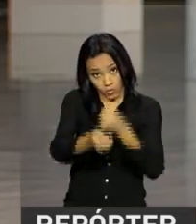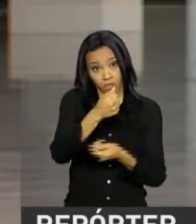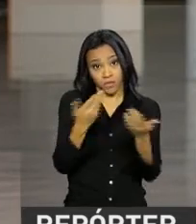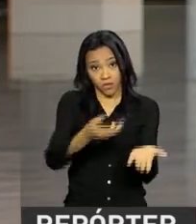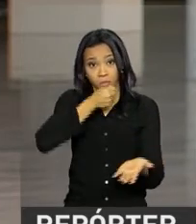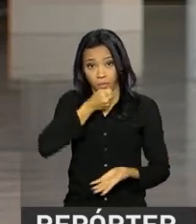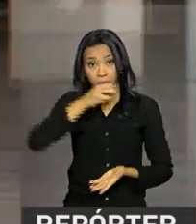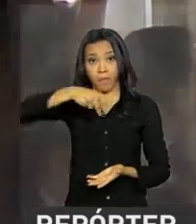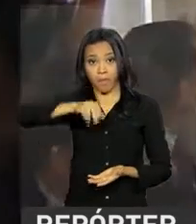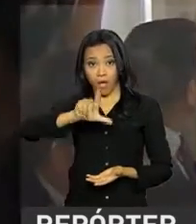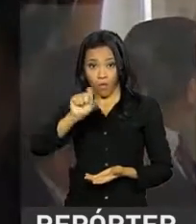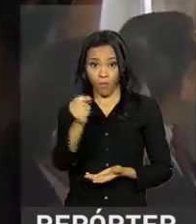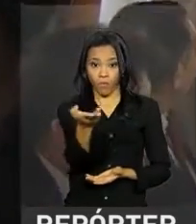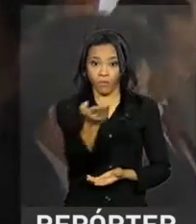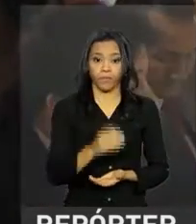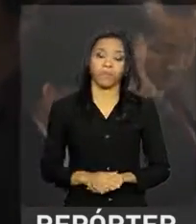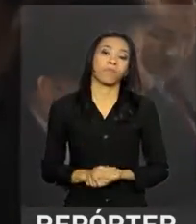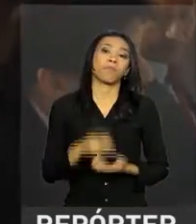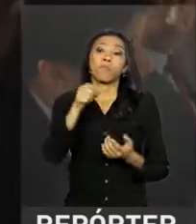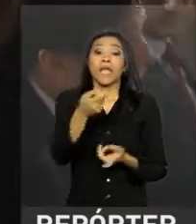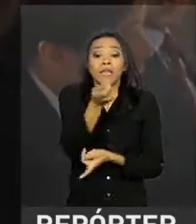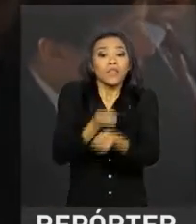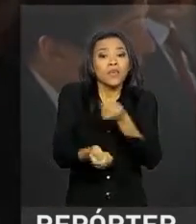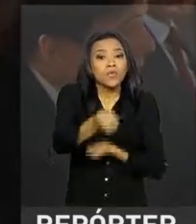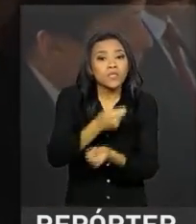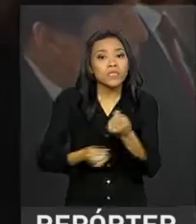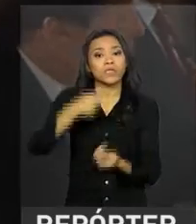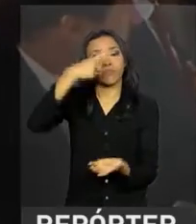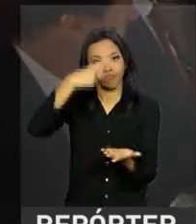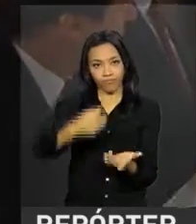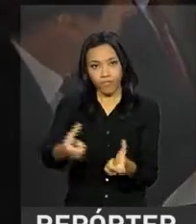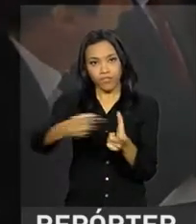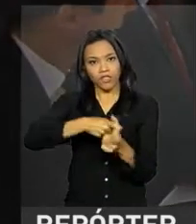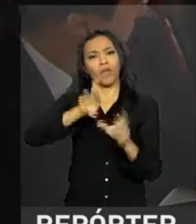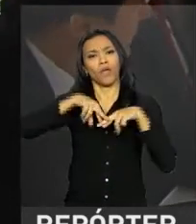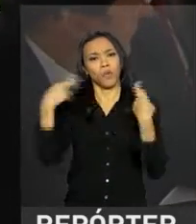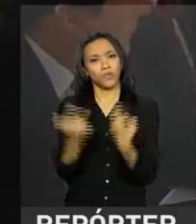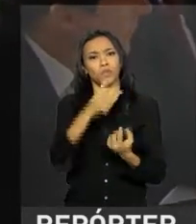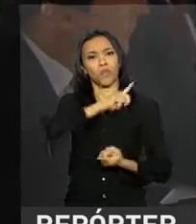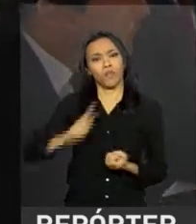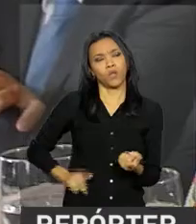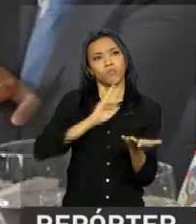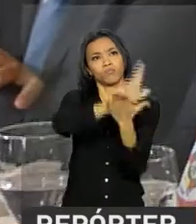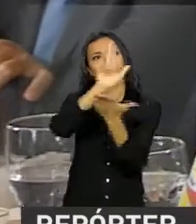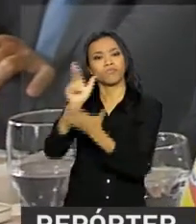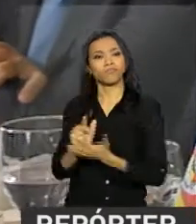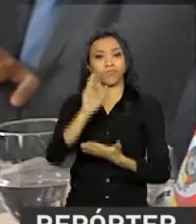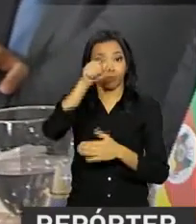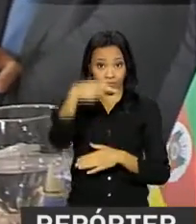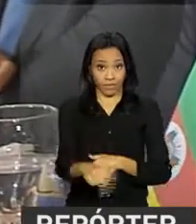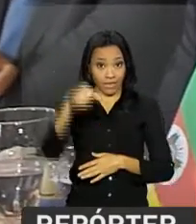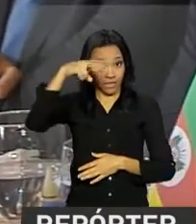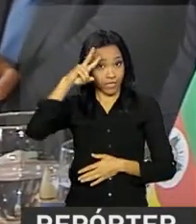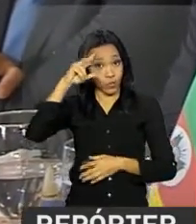sálvia a renegociação da dívida dos estados reunir os governadores em brasília nesta segunda feira pela manhã o encontro